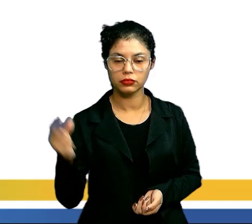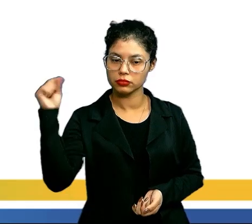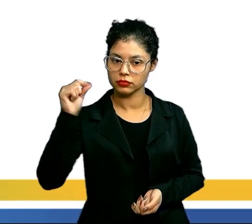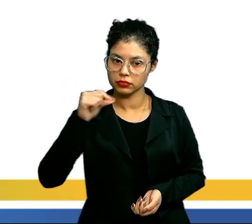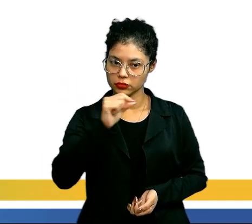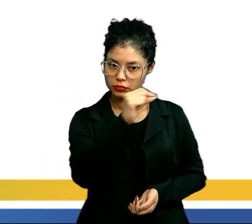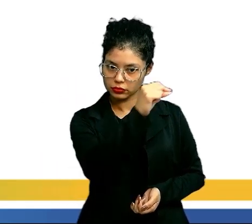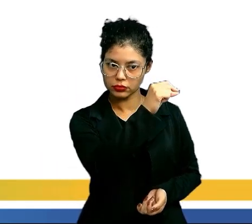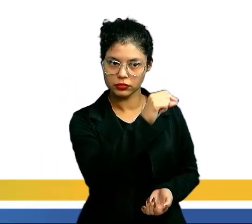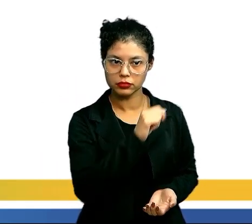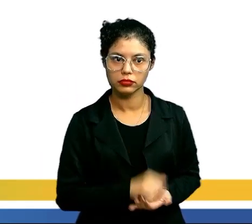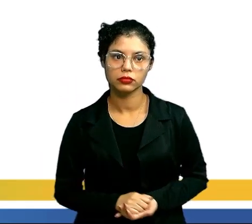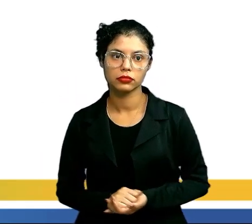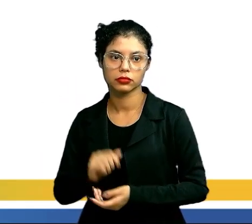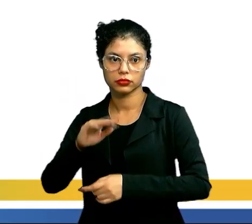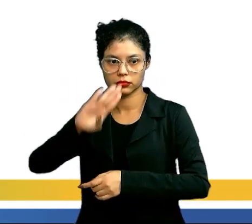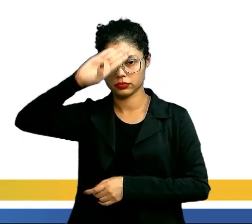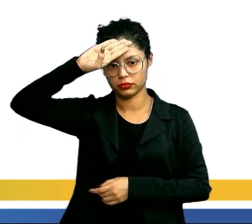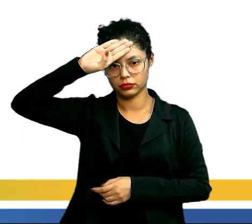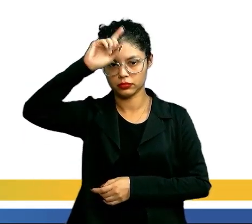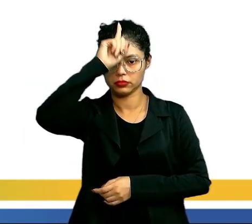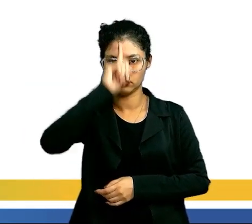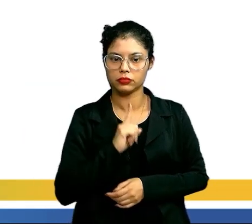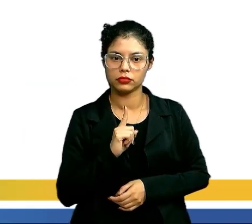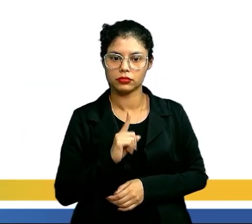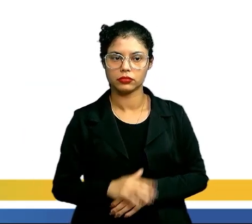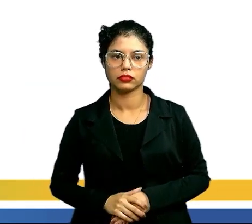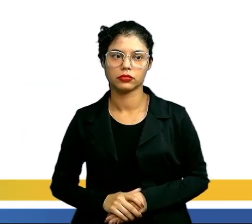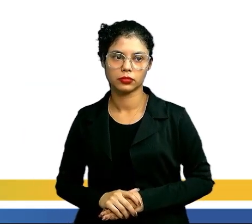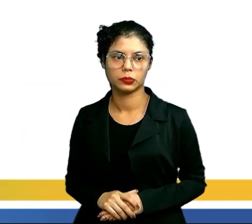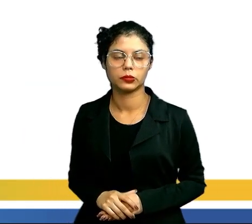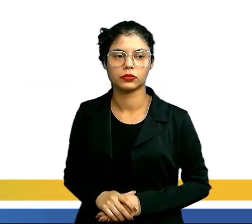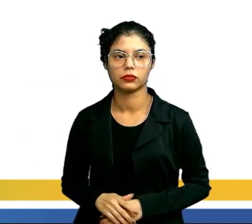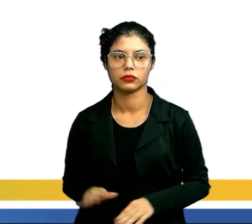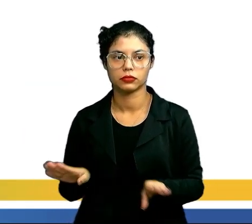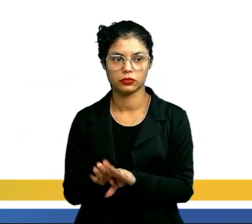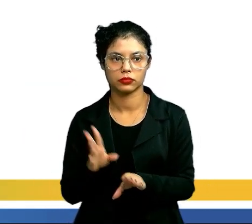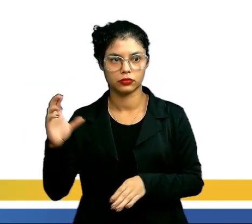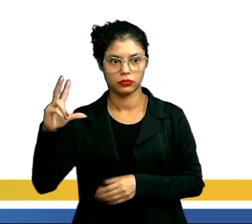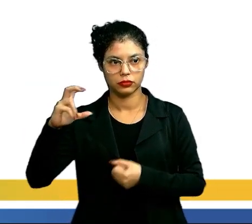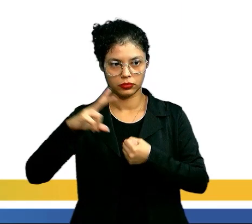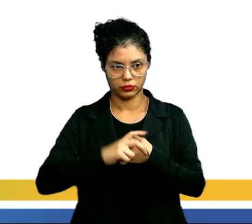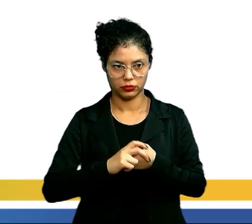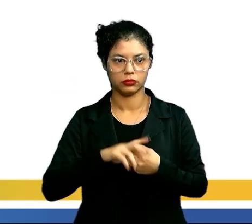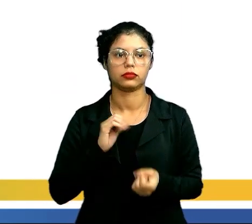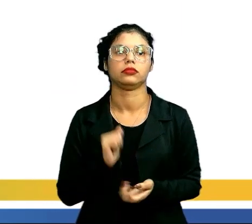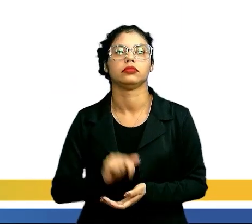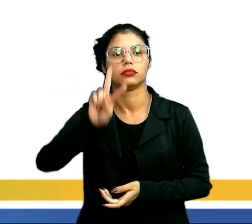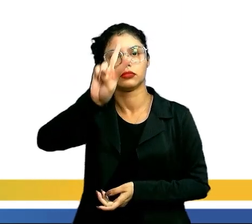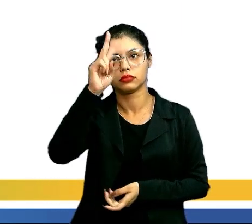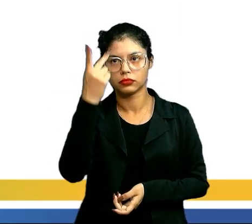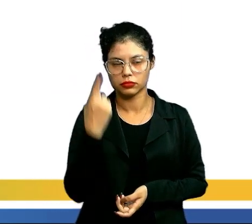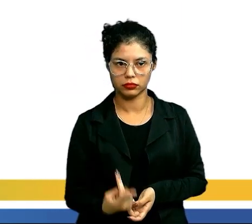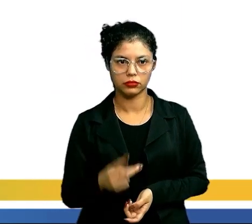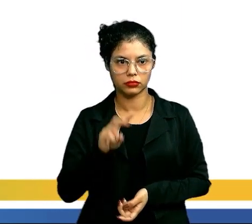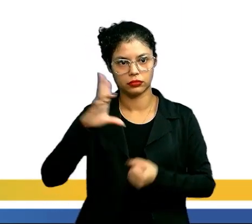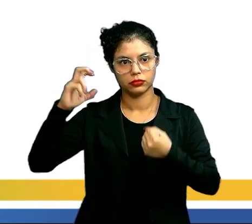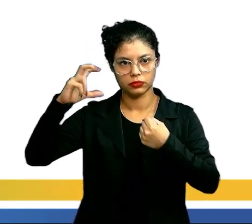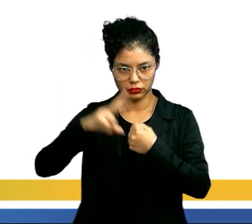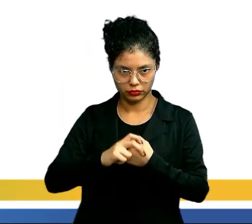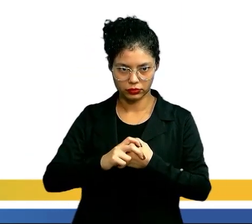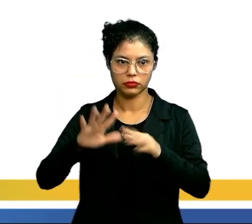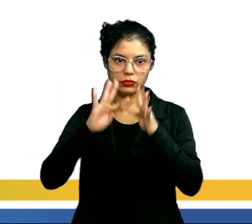Uma outra doença causada por vírus é a febre amarela. O vírus da febre amarela é um